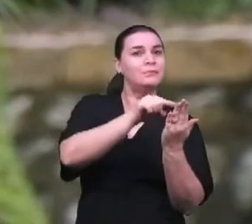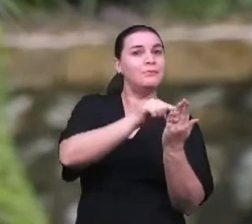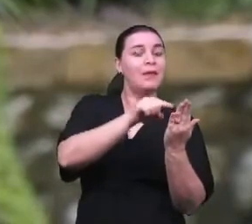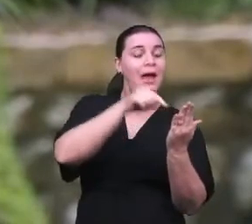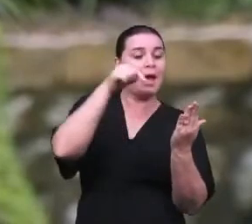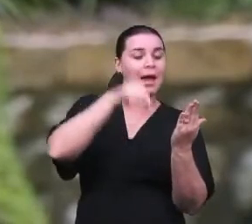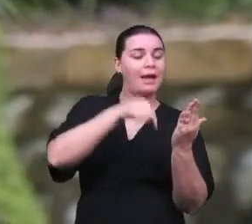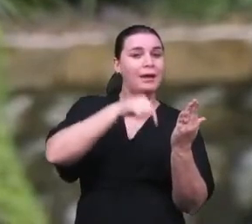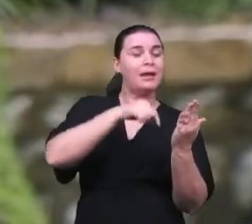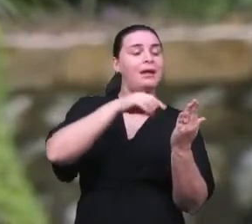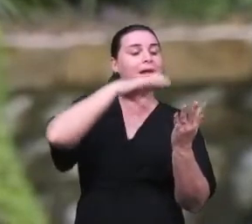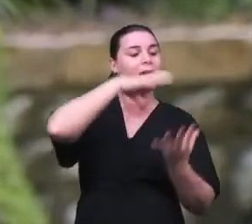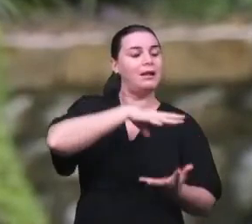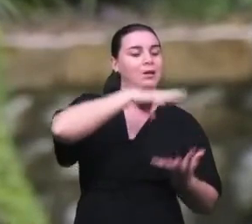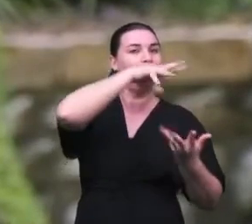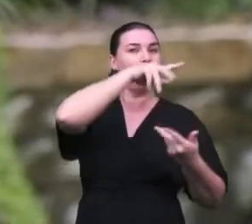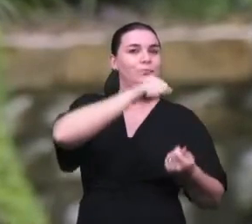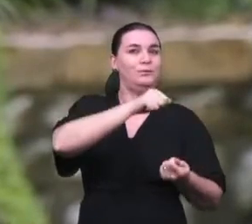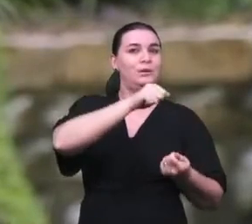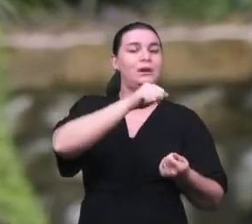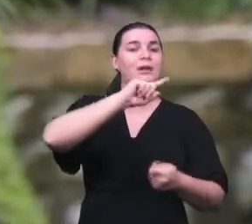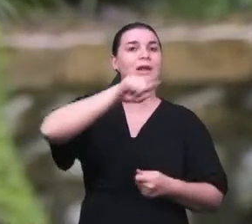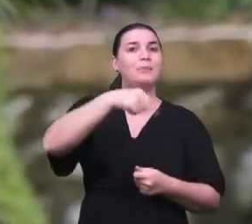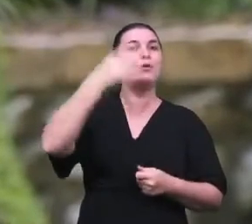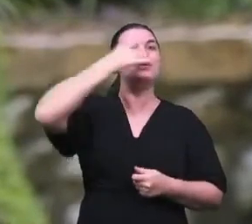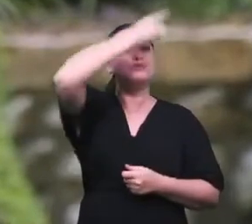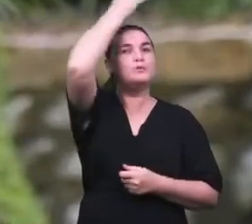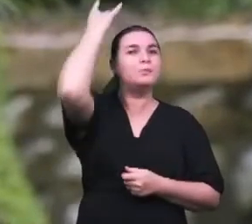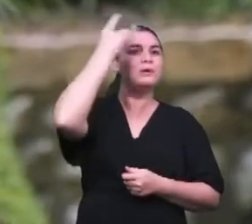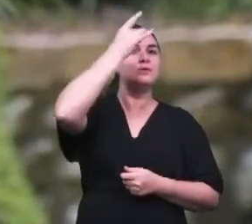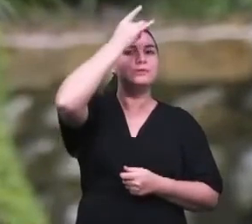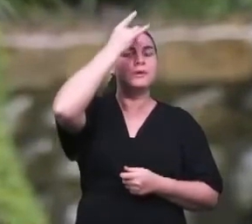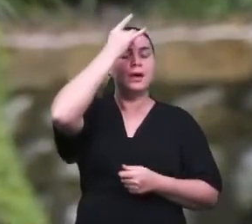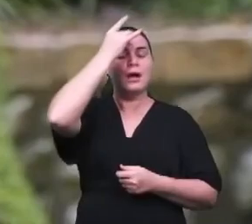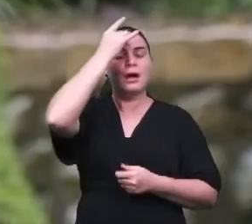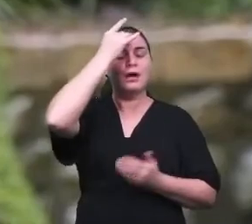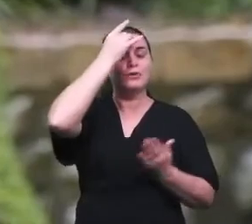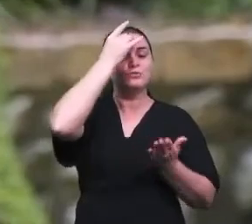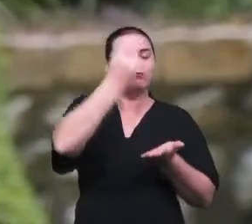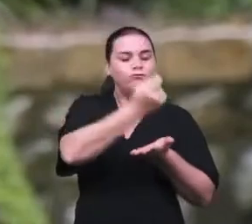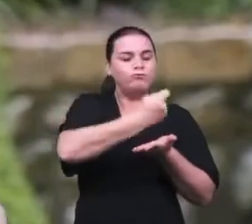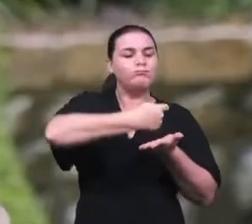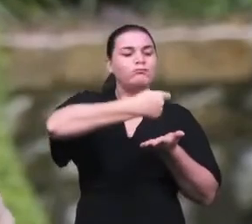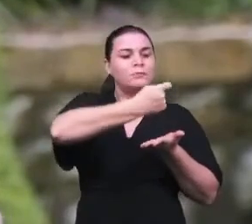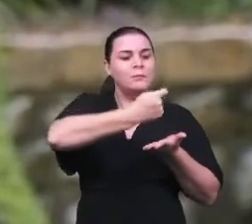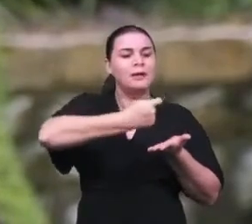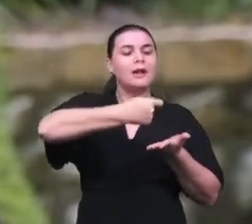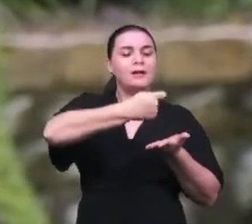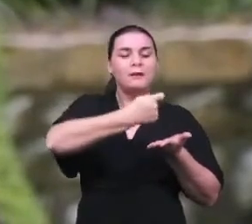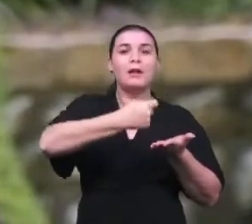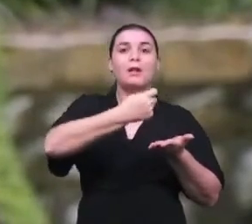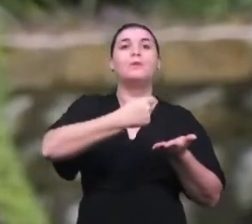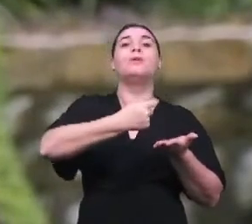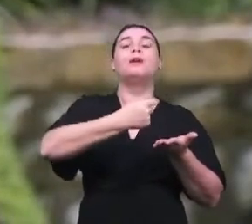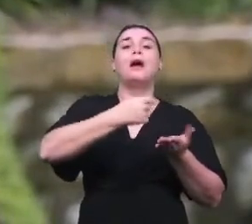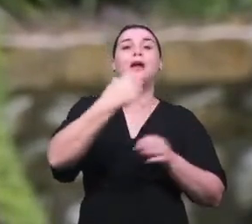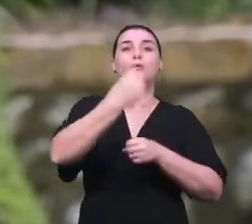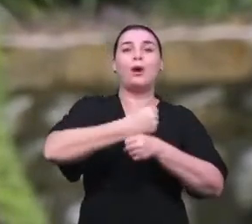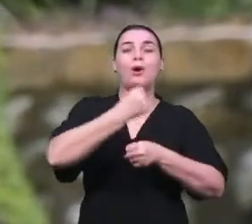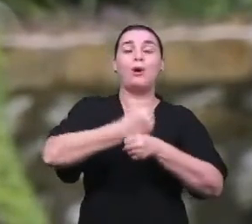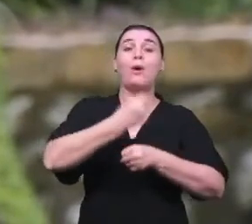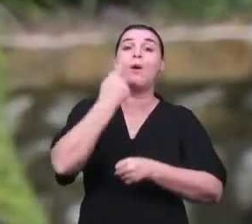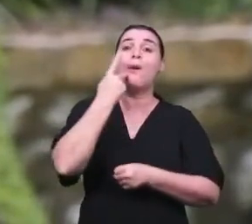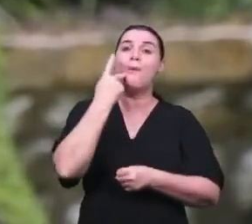depois também o Espírito Santo também escrevendo a sua obra. Então, você vê a figura do Pai, do